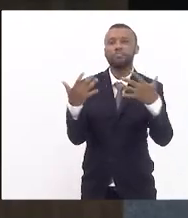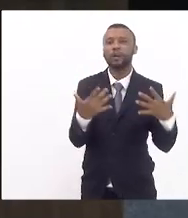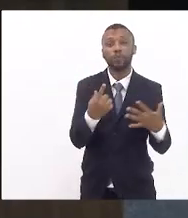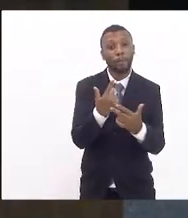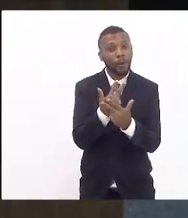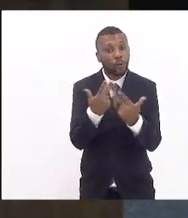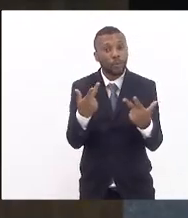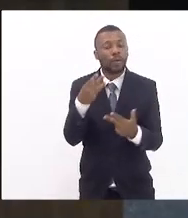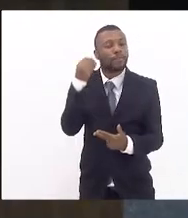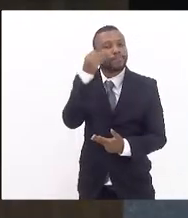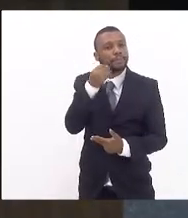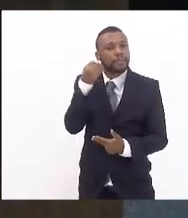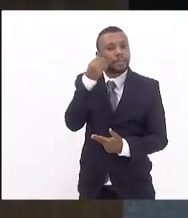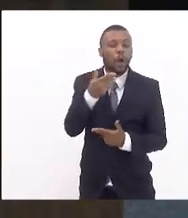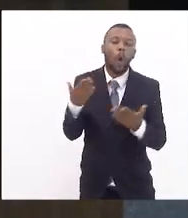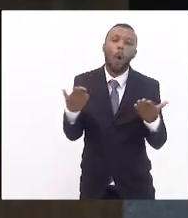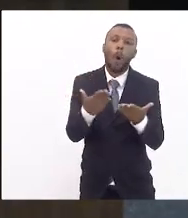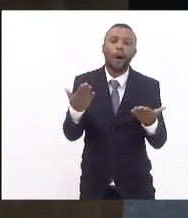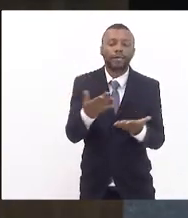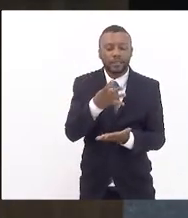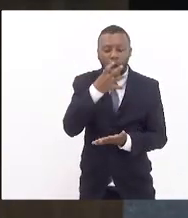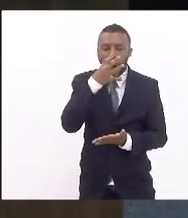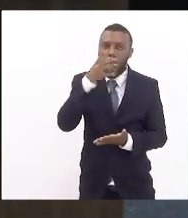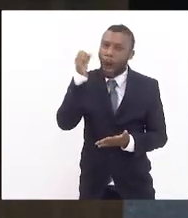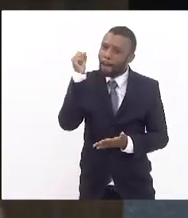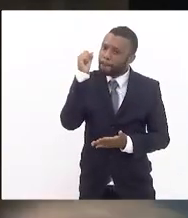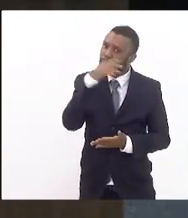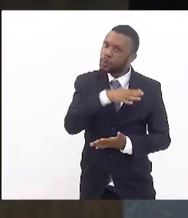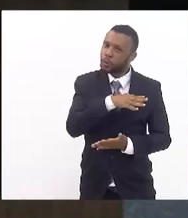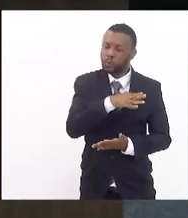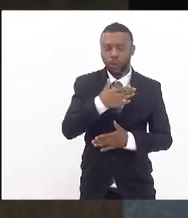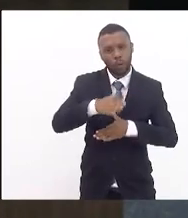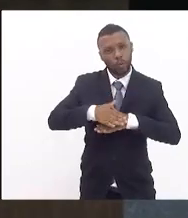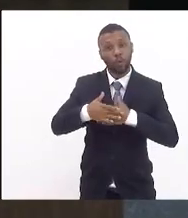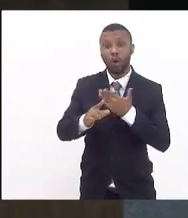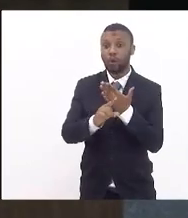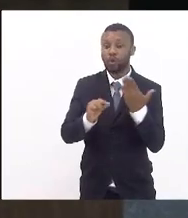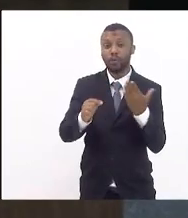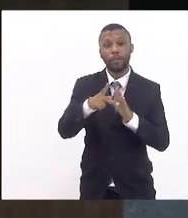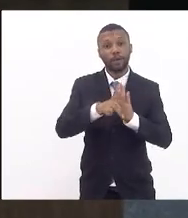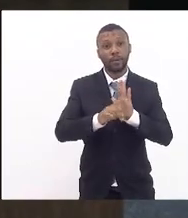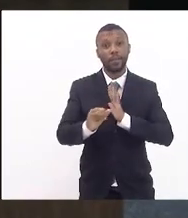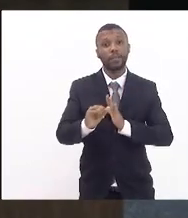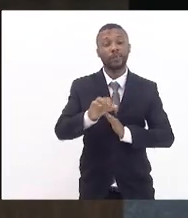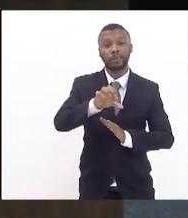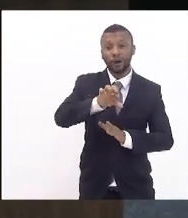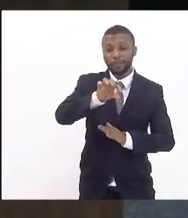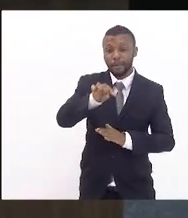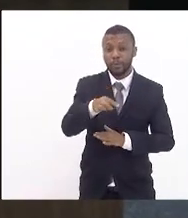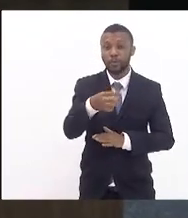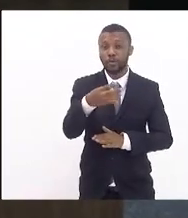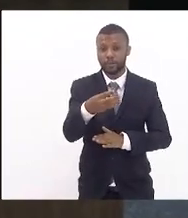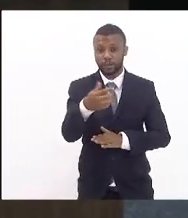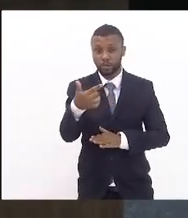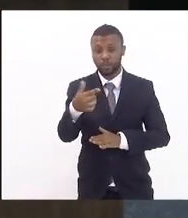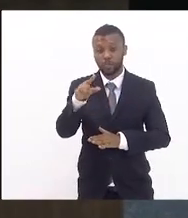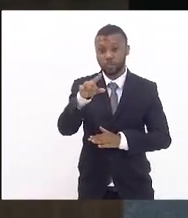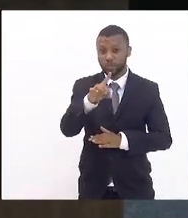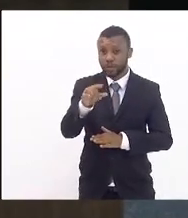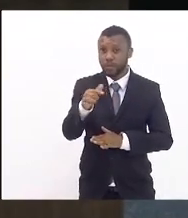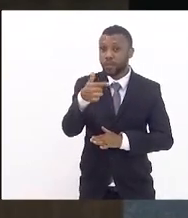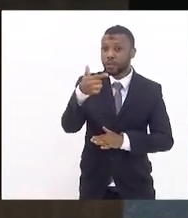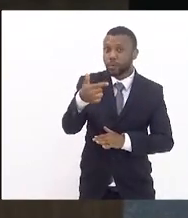eu vivenciei hoje que eu achei um absurdo. Eu sou autora do projeto de lei número 9.042, do dia